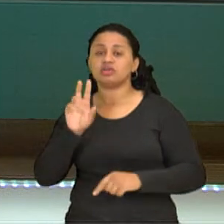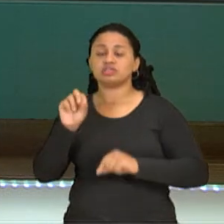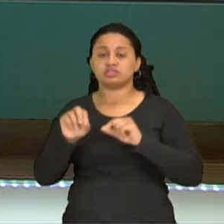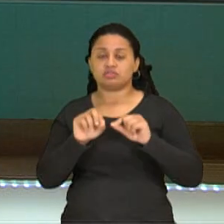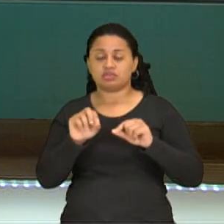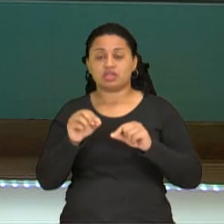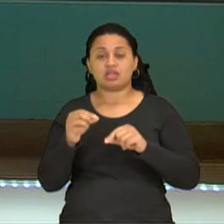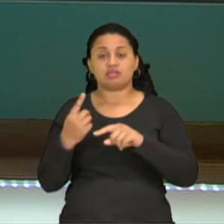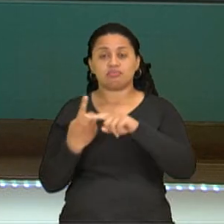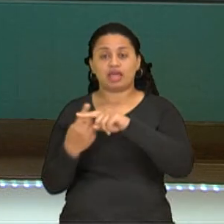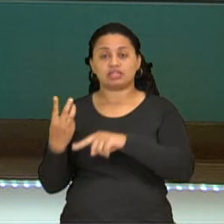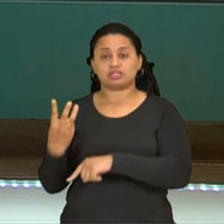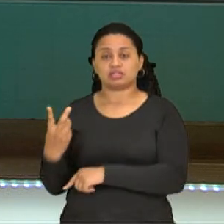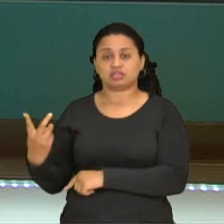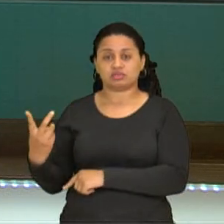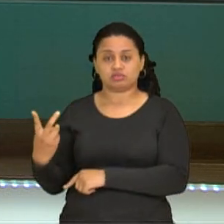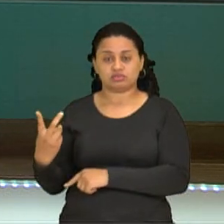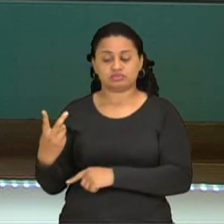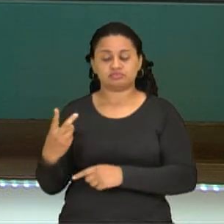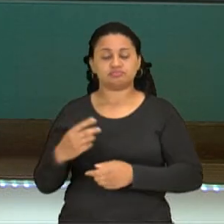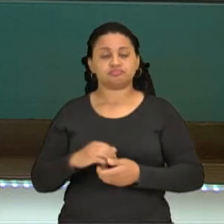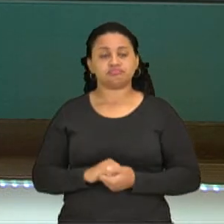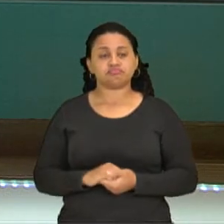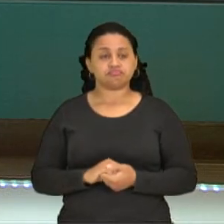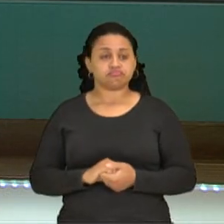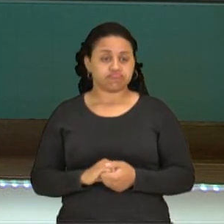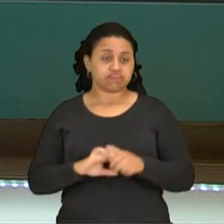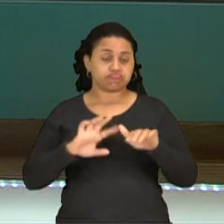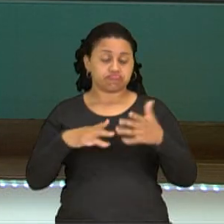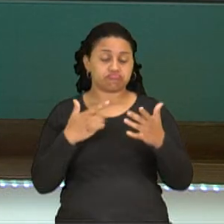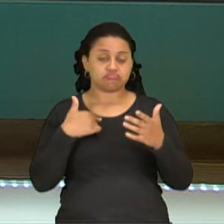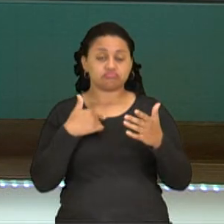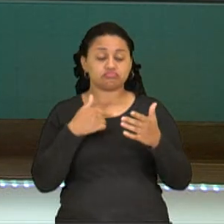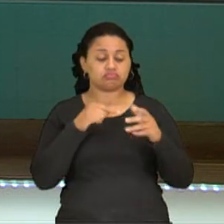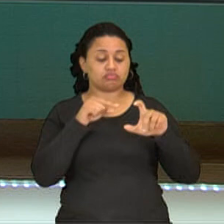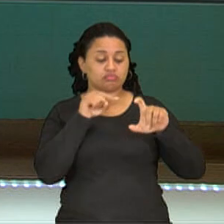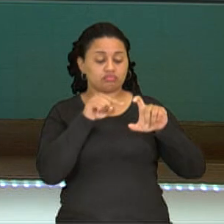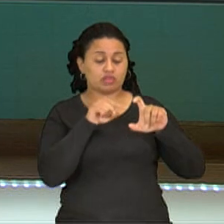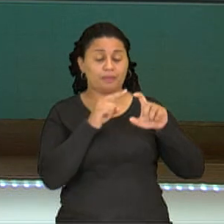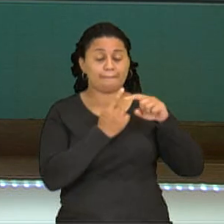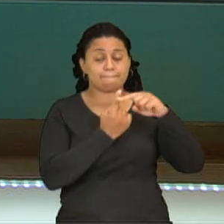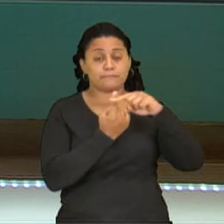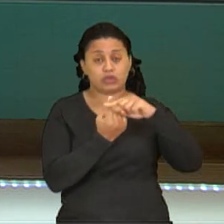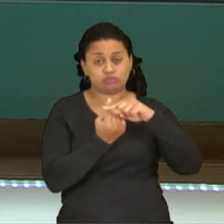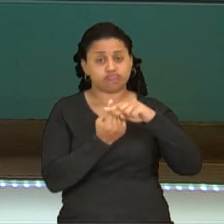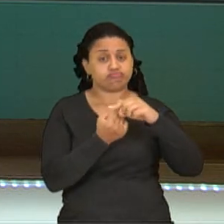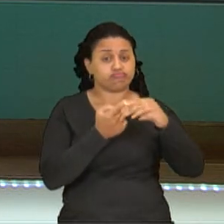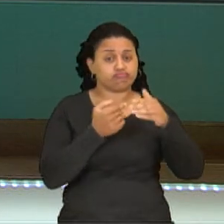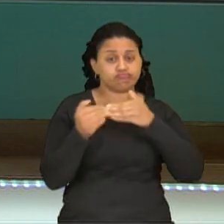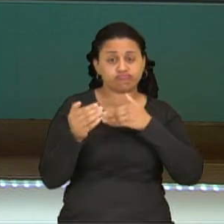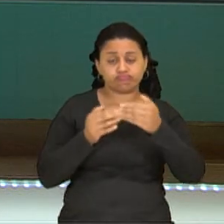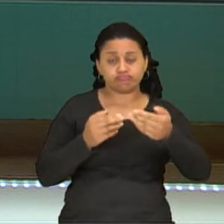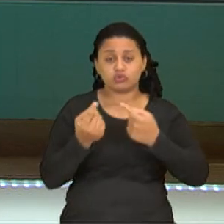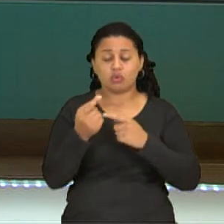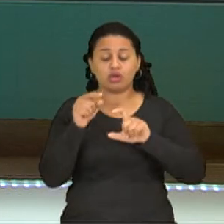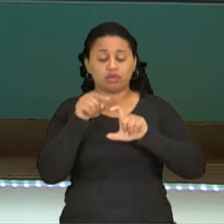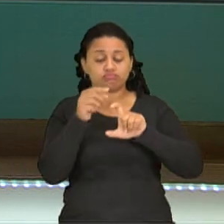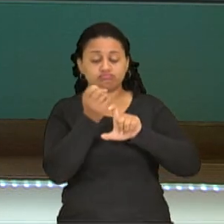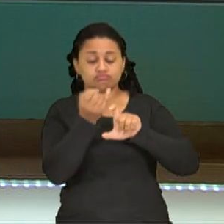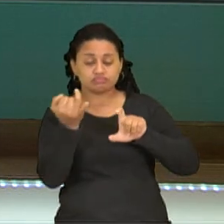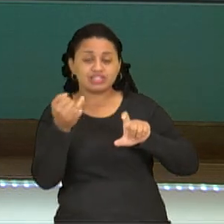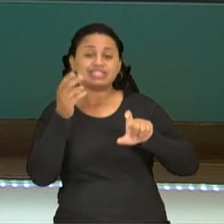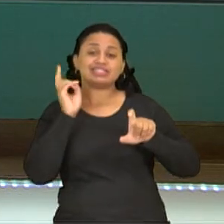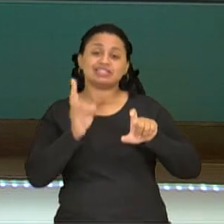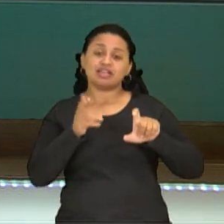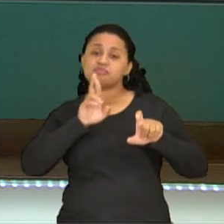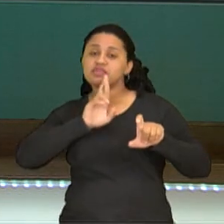é mais 32, ok? Então, base positiva, independente do expoente, o resultado